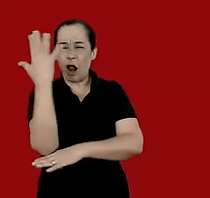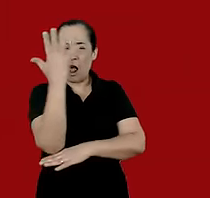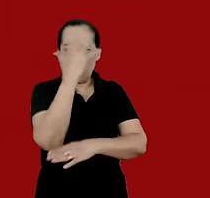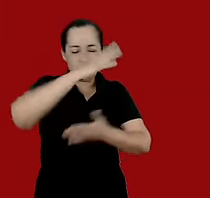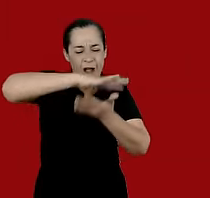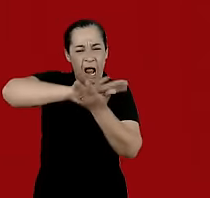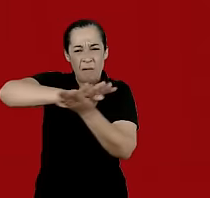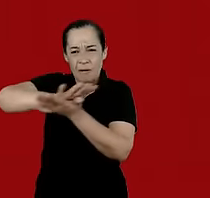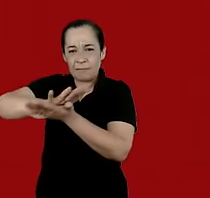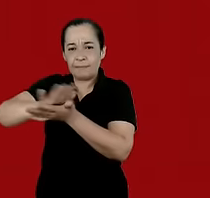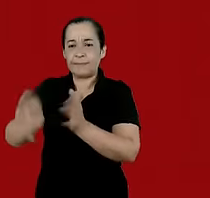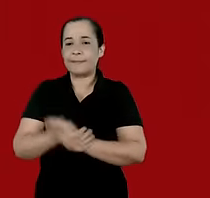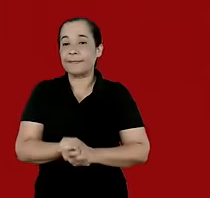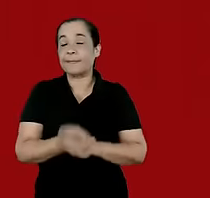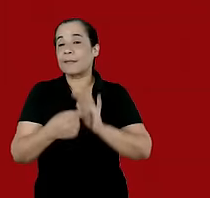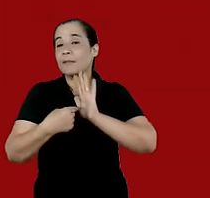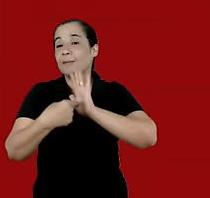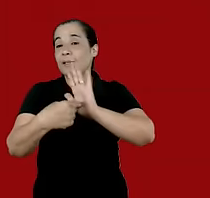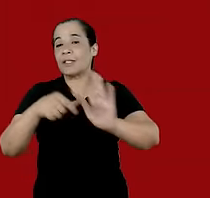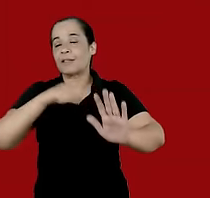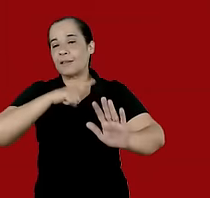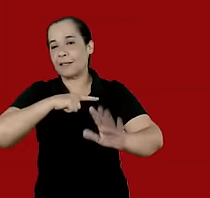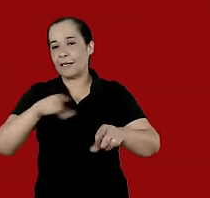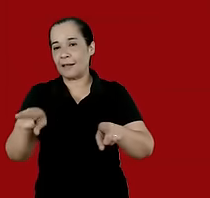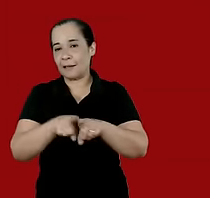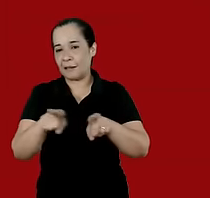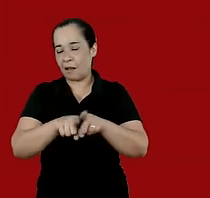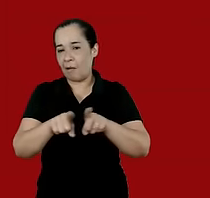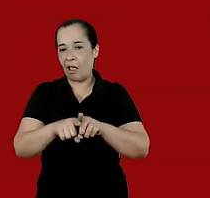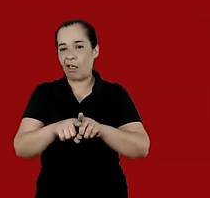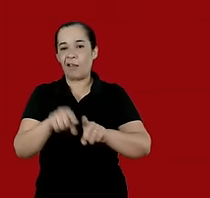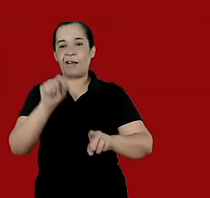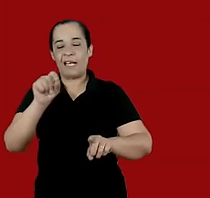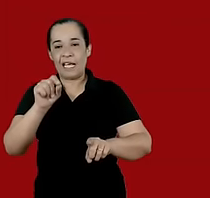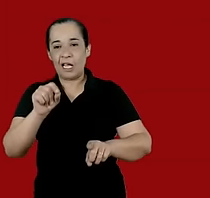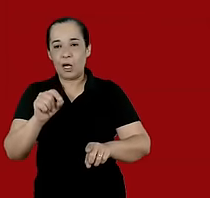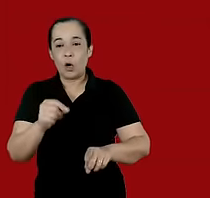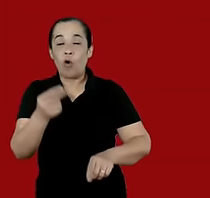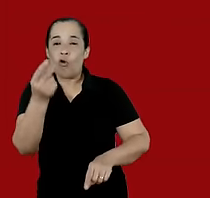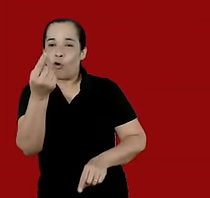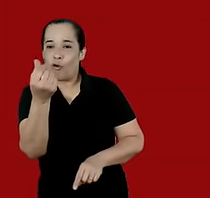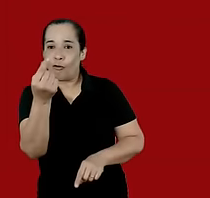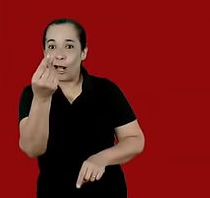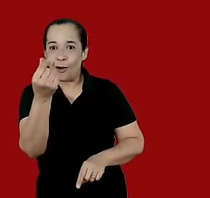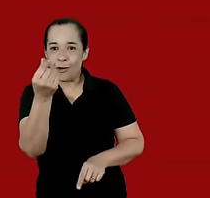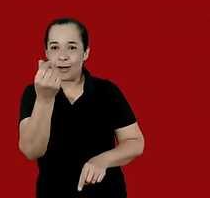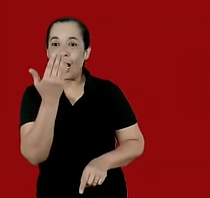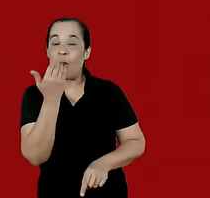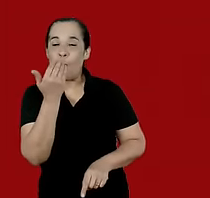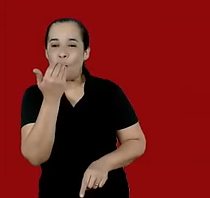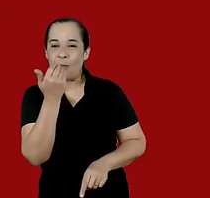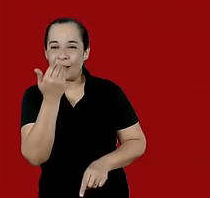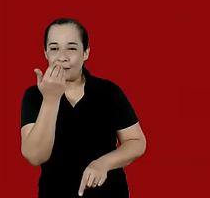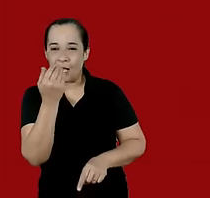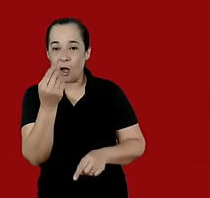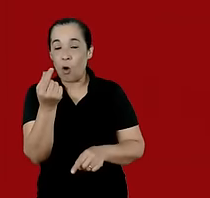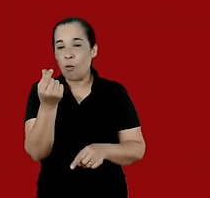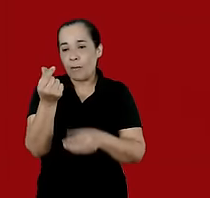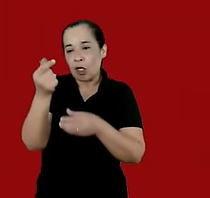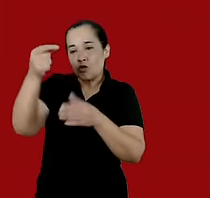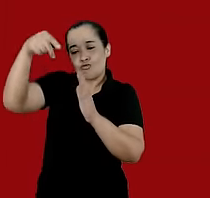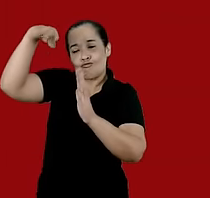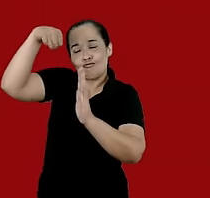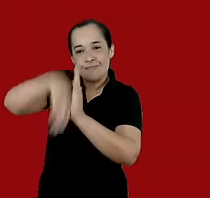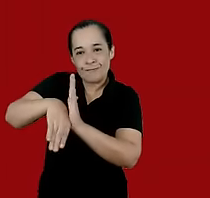eh existia também uma tese de que alimentos iam cair porque a China tá desacelerando E que isso ia ia facilitar o processo de